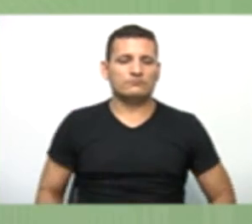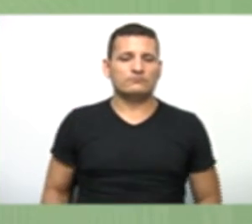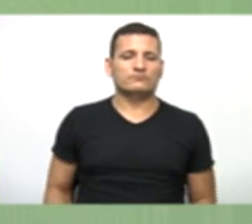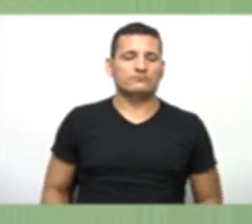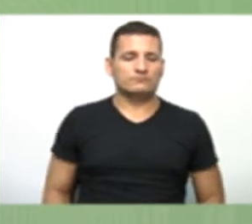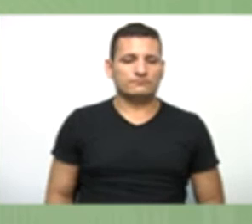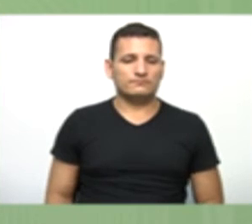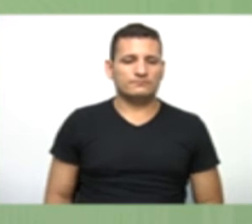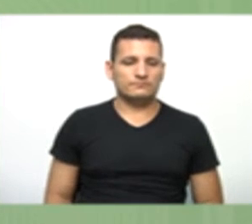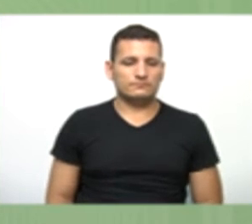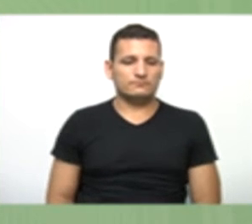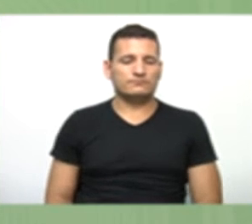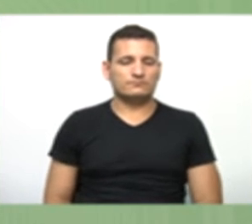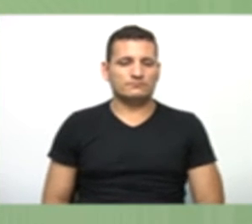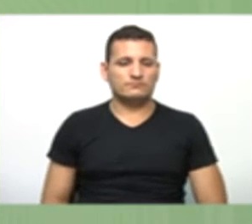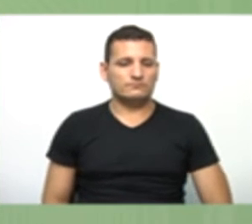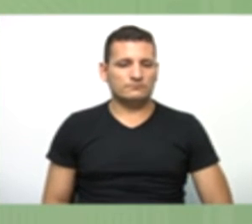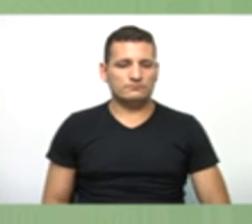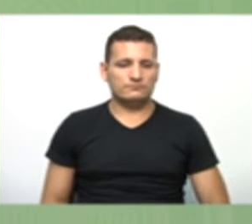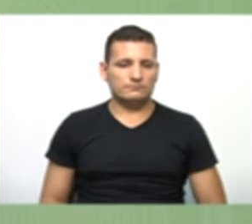futuro.